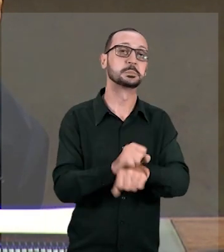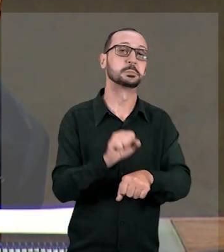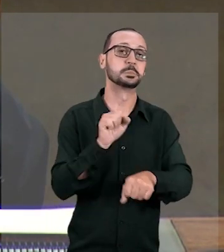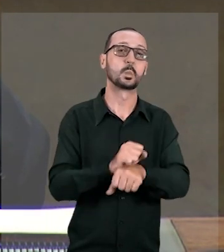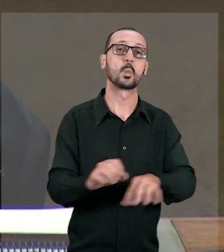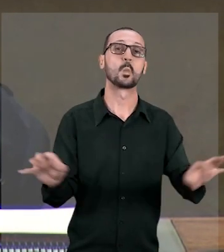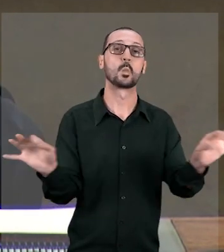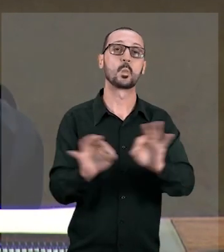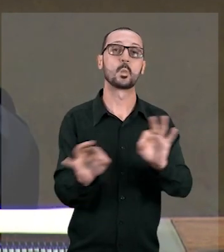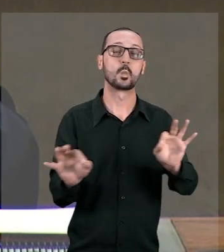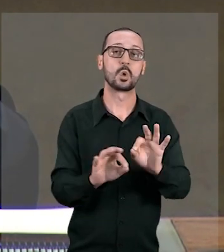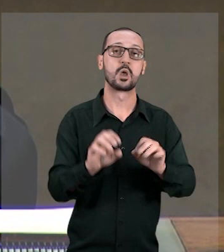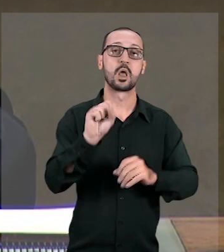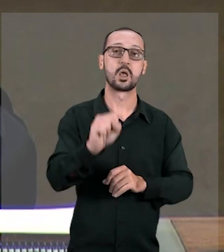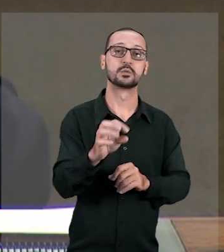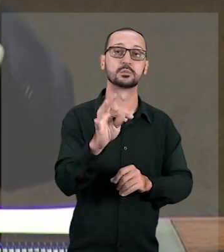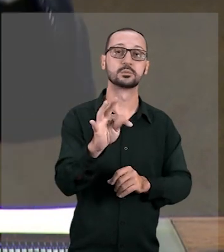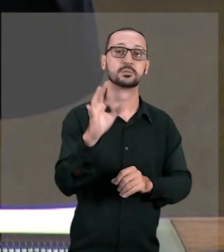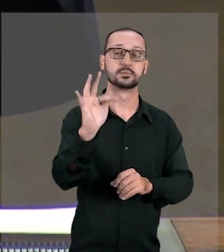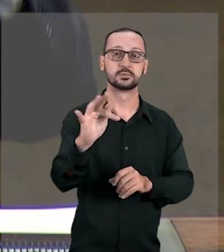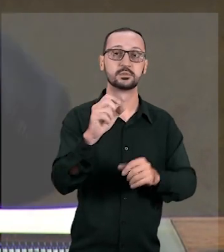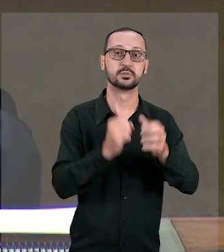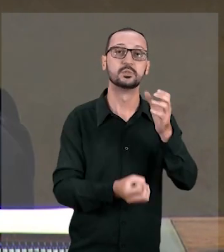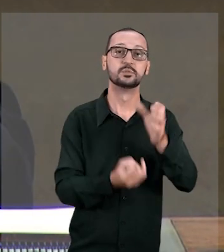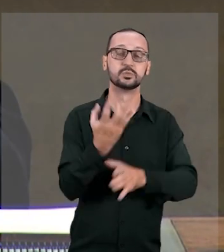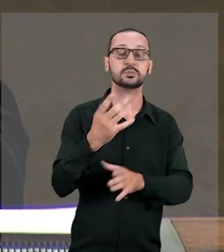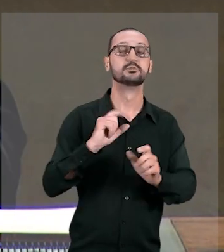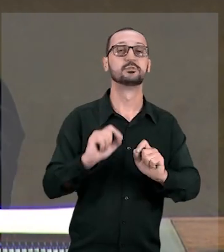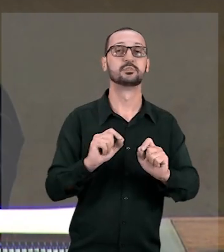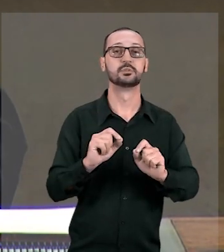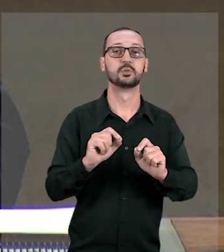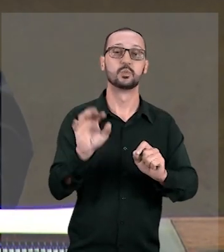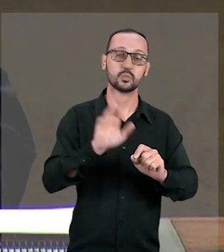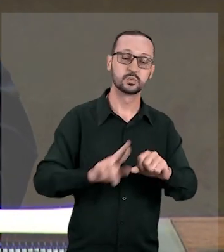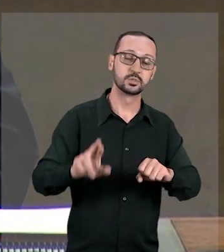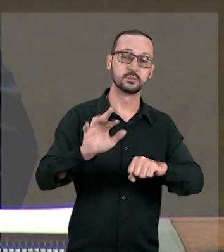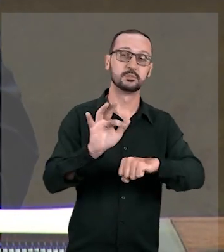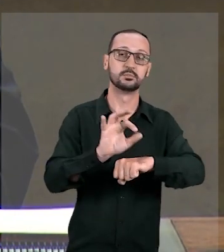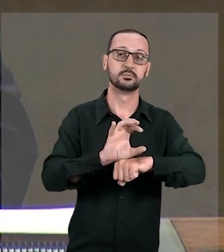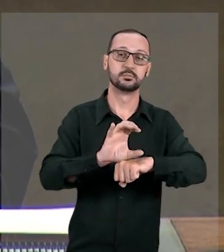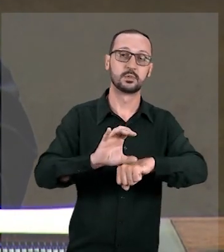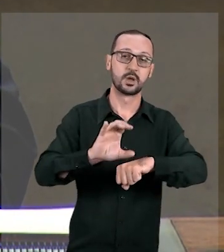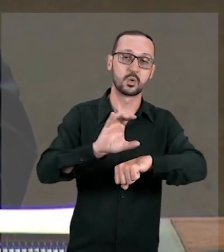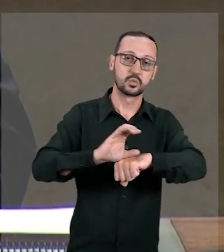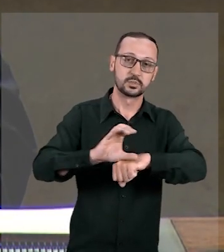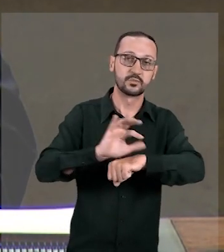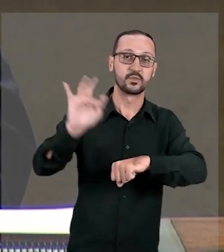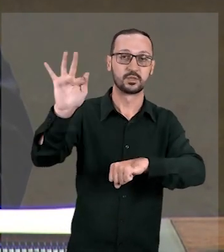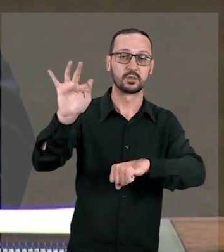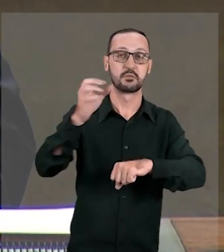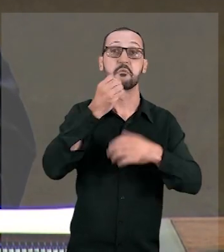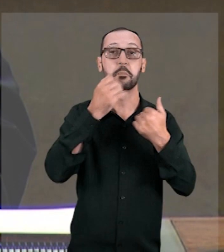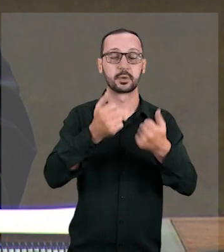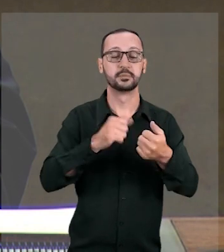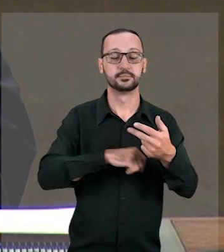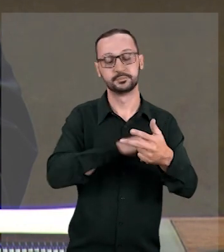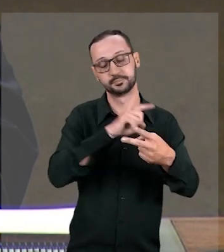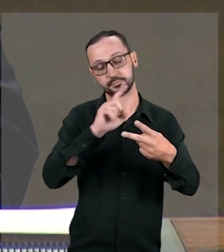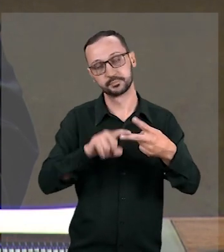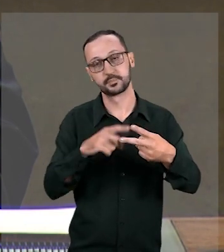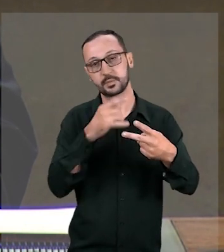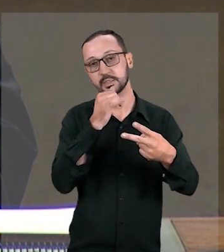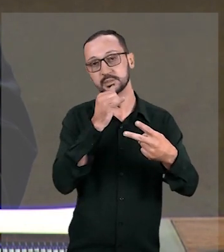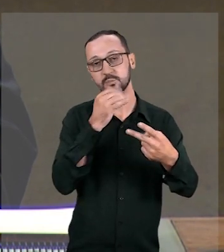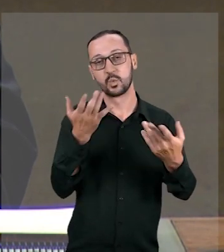veio e o Supremo fez por decisão judicial, aplicando diretamente a Constituição, e acho que fez bem. Outro exemplo foi o